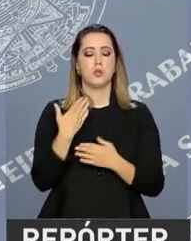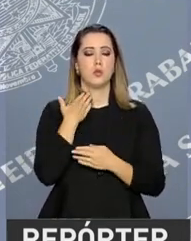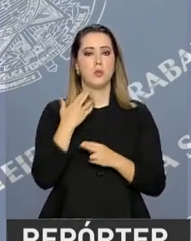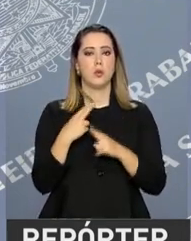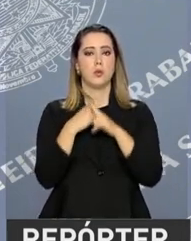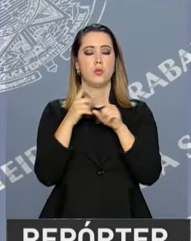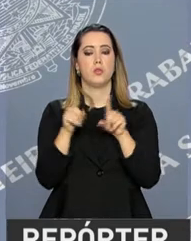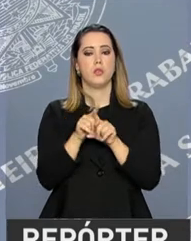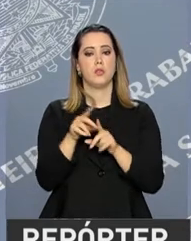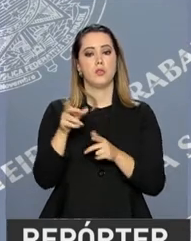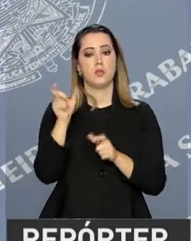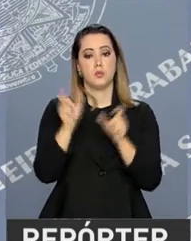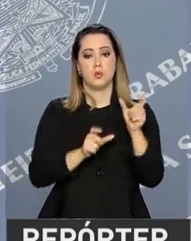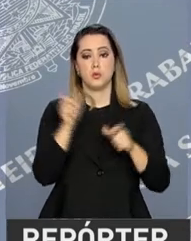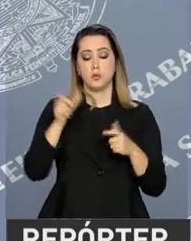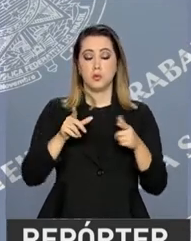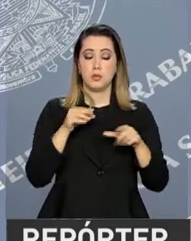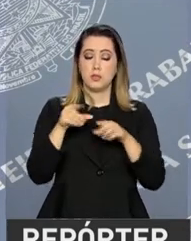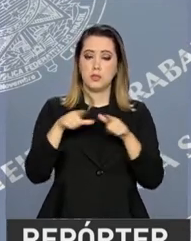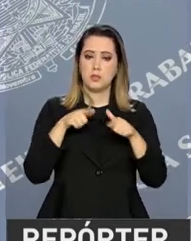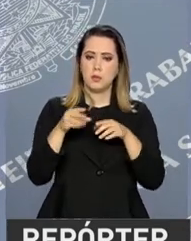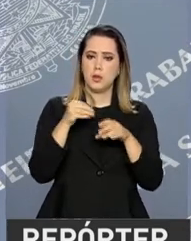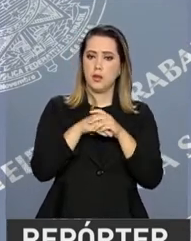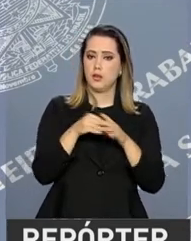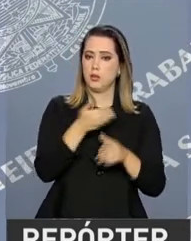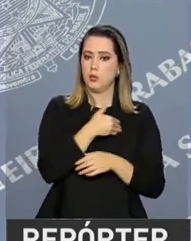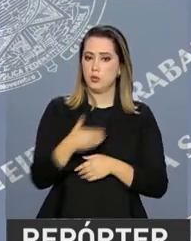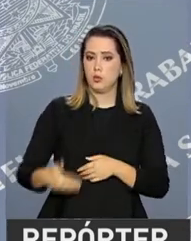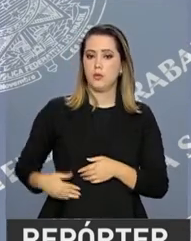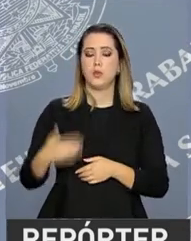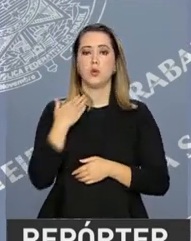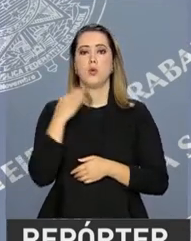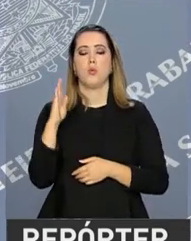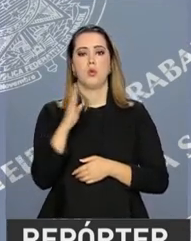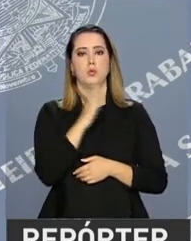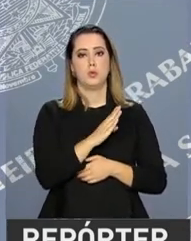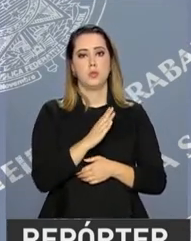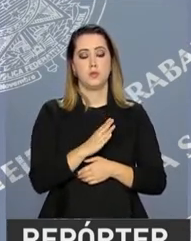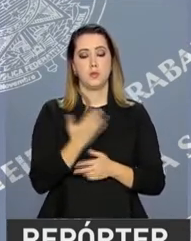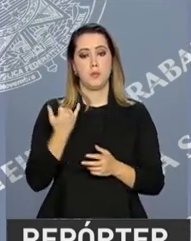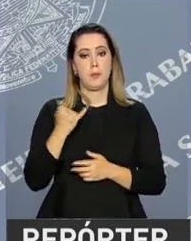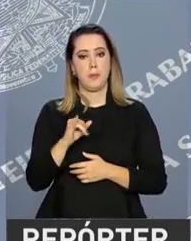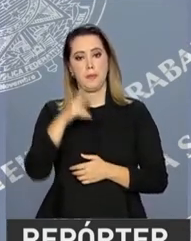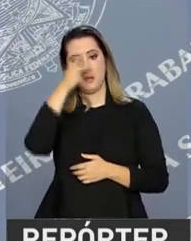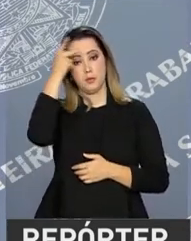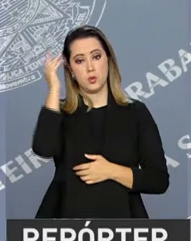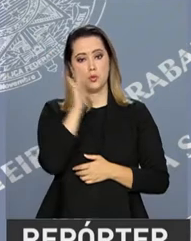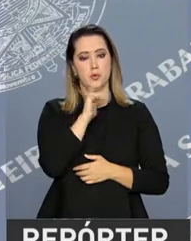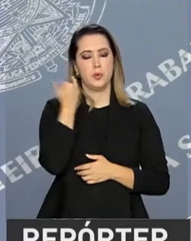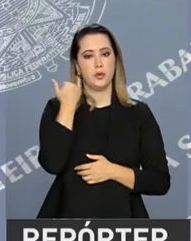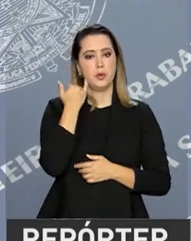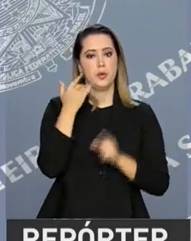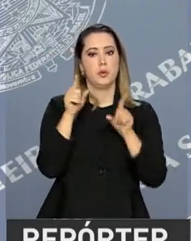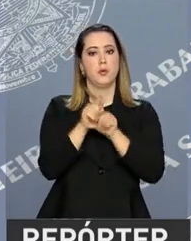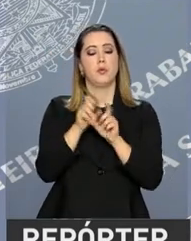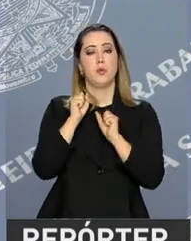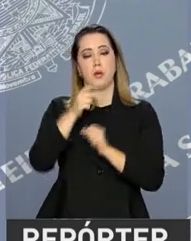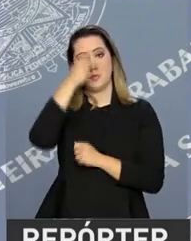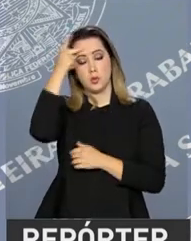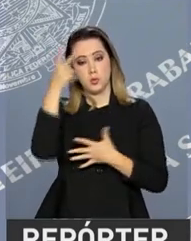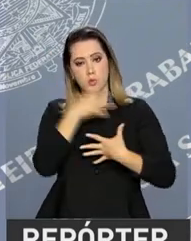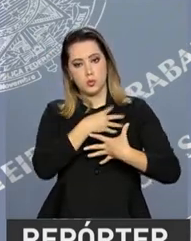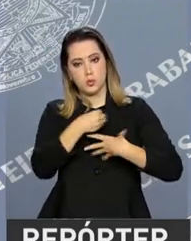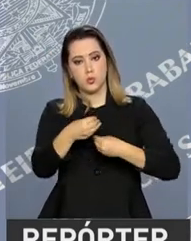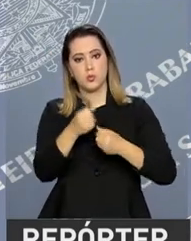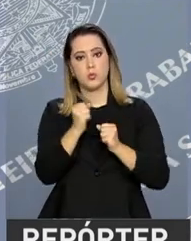e para servidores públicos os valores estão no banco do brasil no caso de morte do titular os dependentes